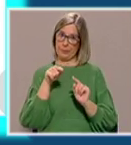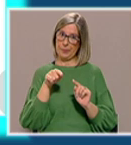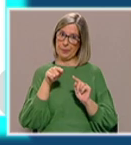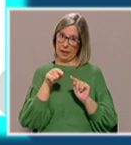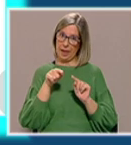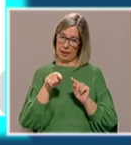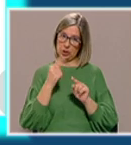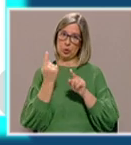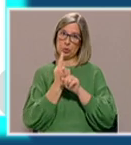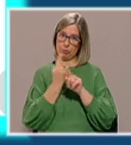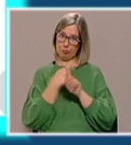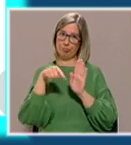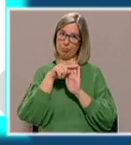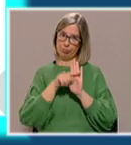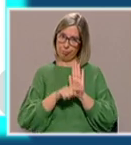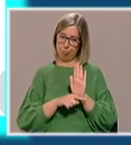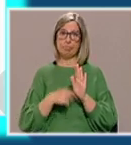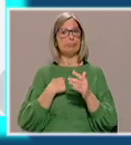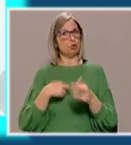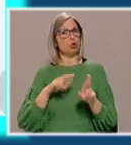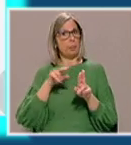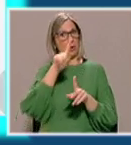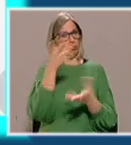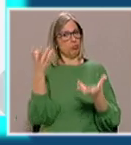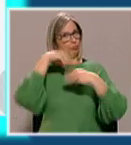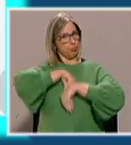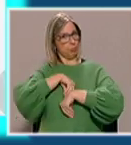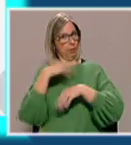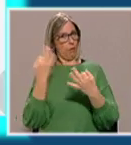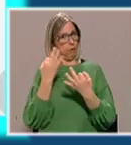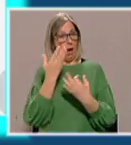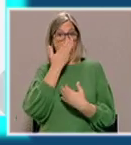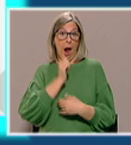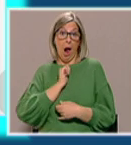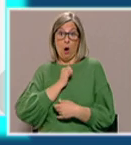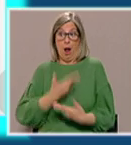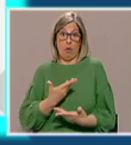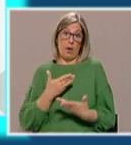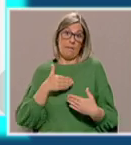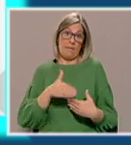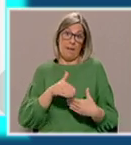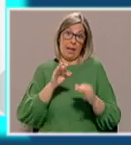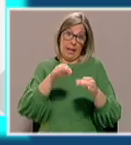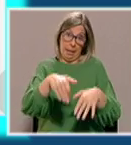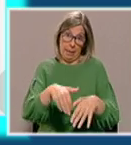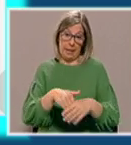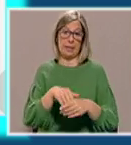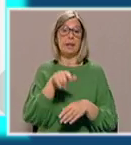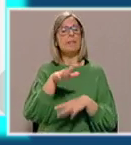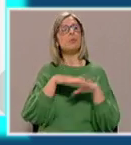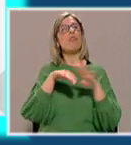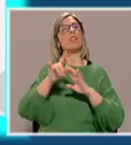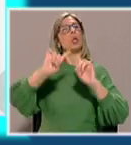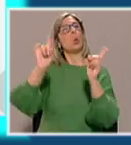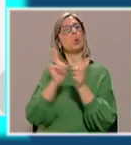estes conteúdos já ficaram então, espero eu, consolidados. A nossa aula está praticamente a terminar. Vamos fazer uma síntese